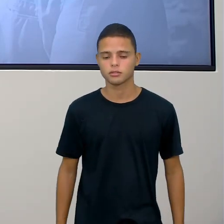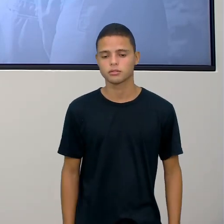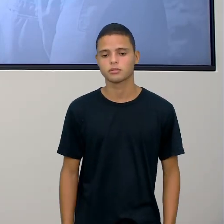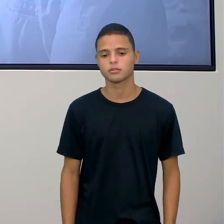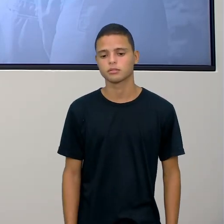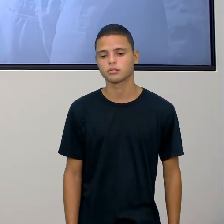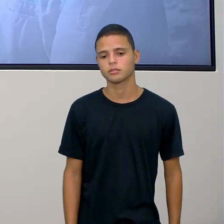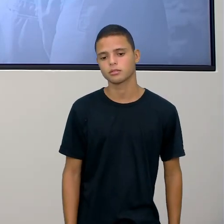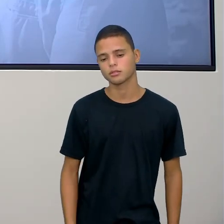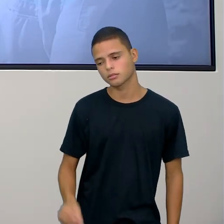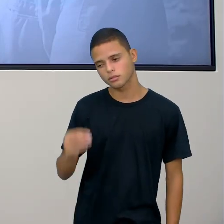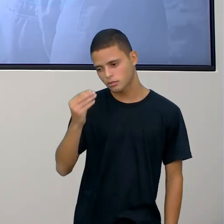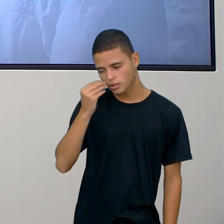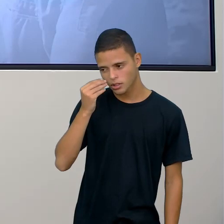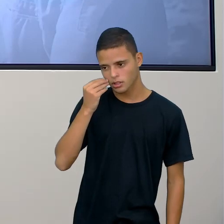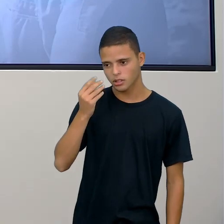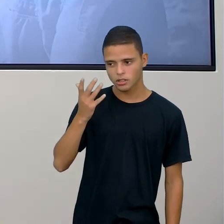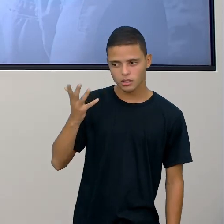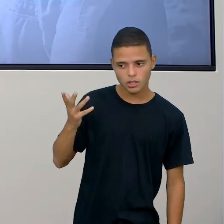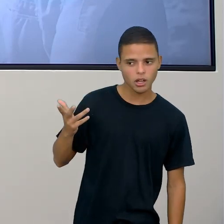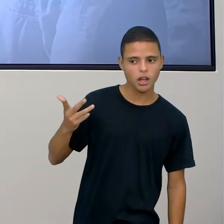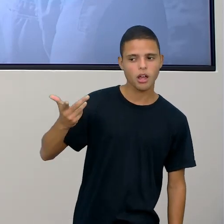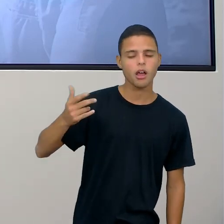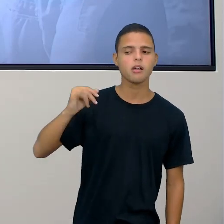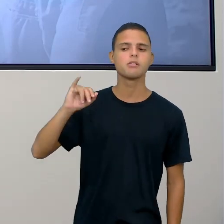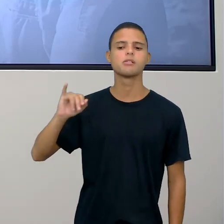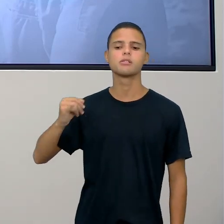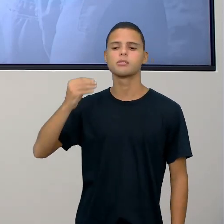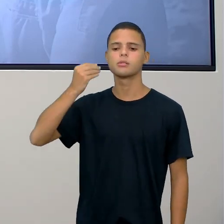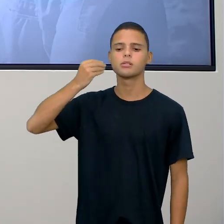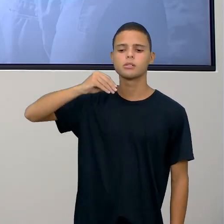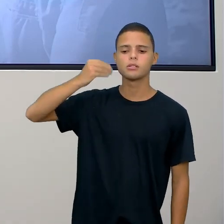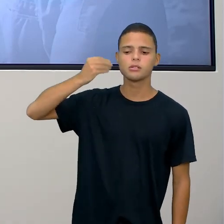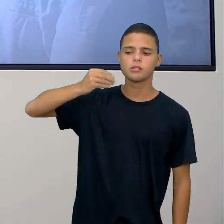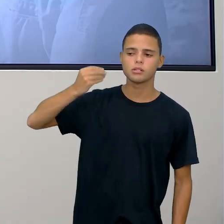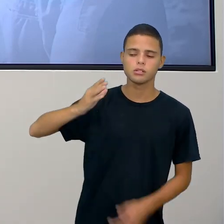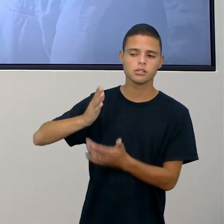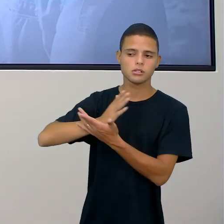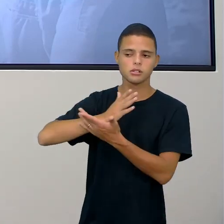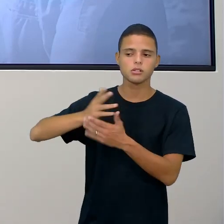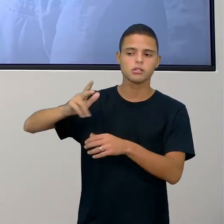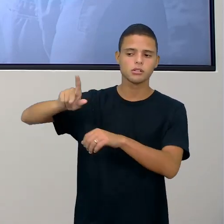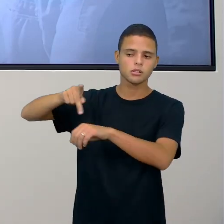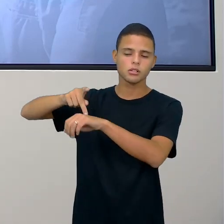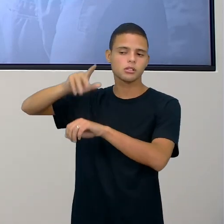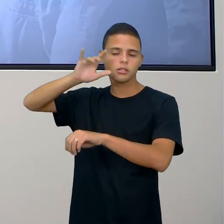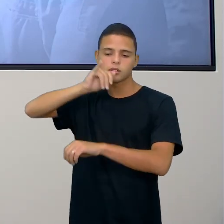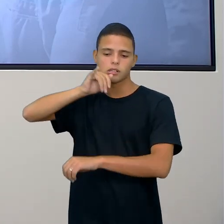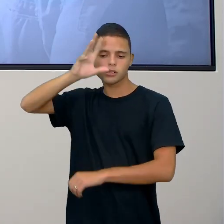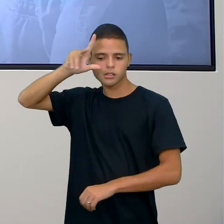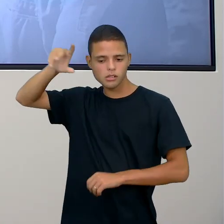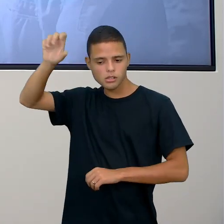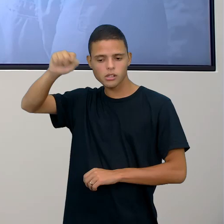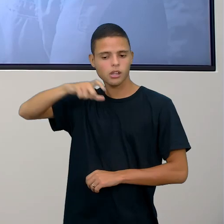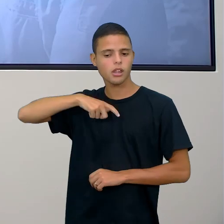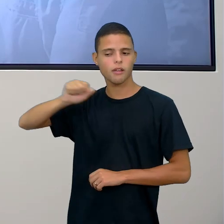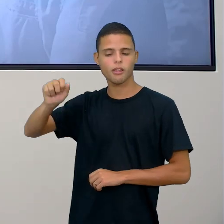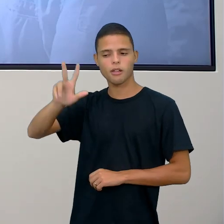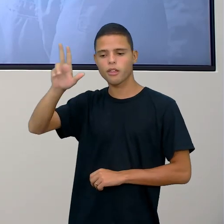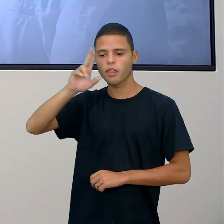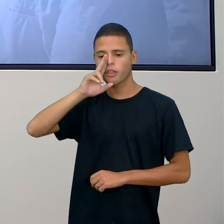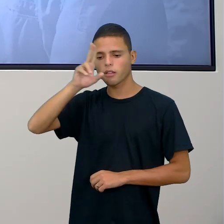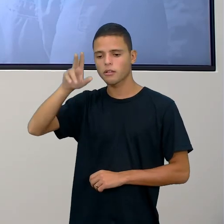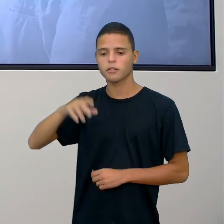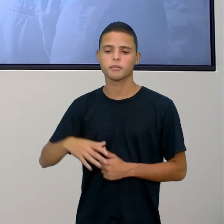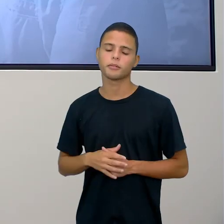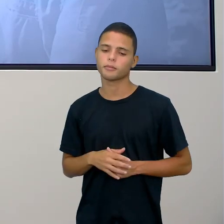que extraem essa riqueza de uma forma predatória desse continente, que é o continente africano.